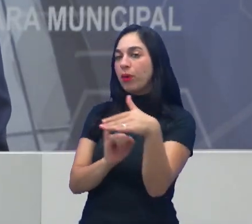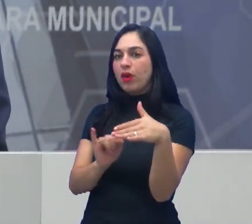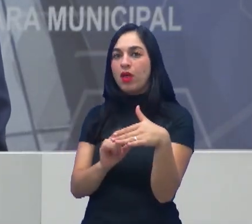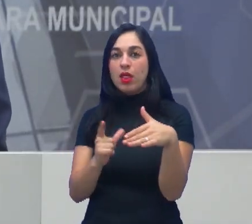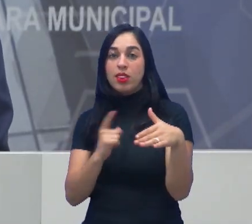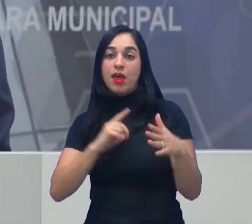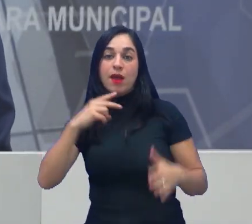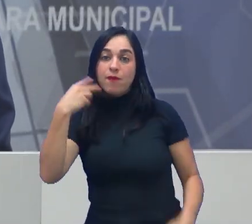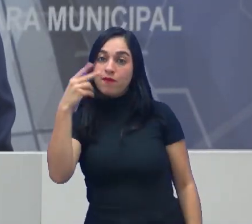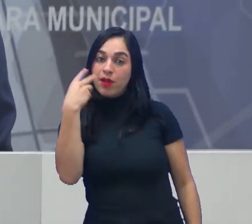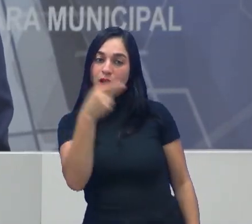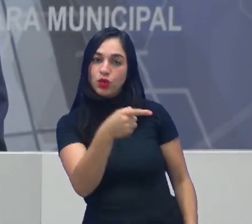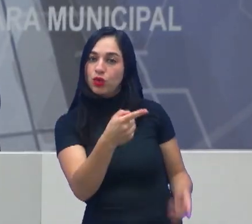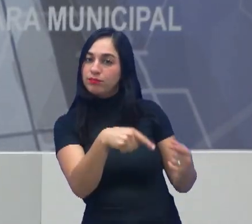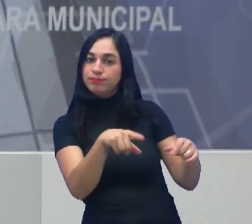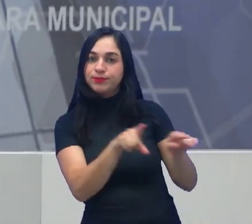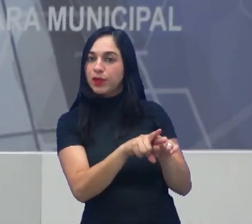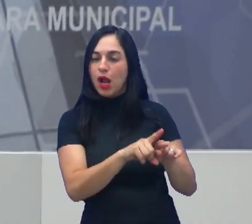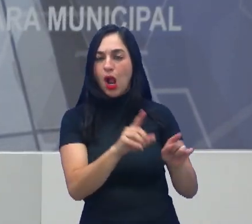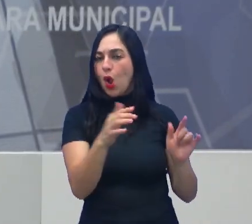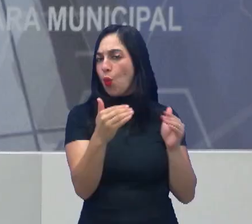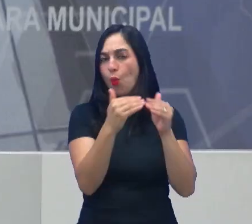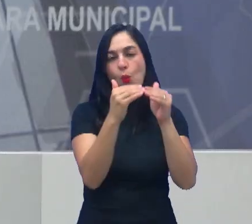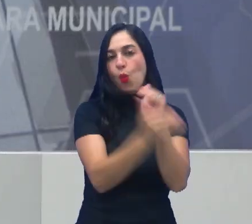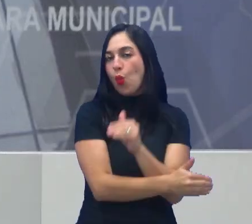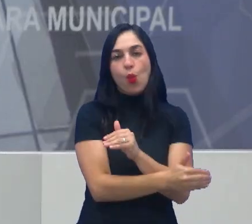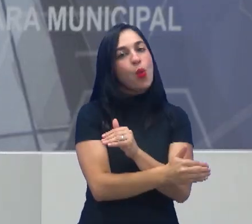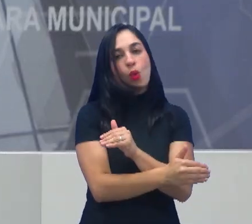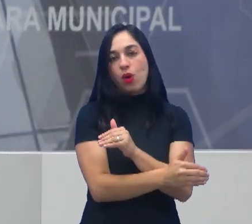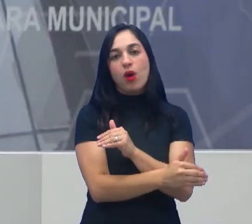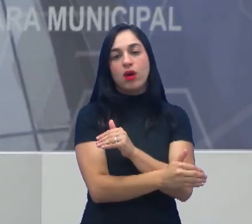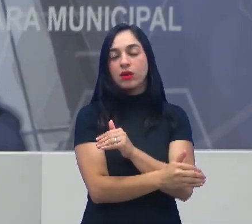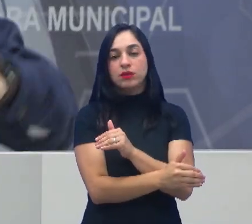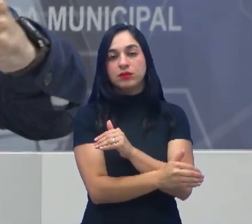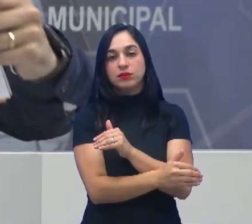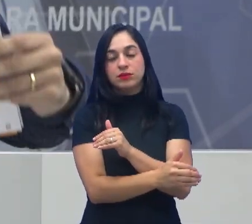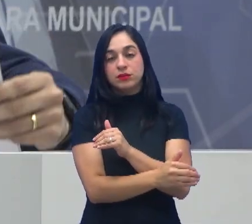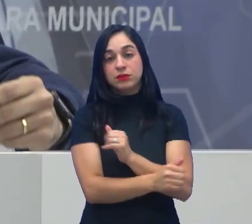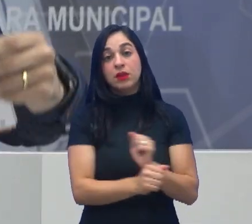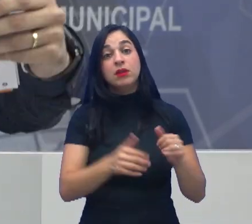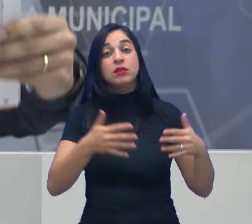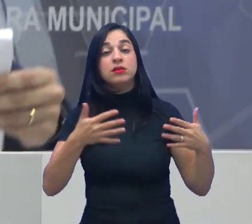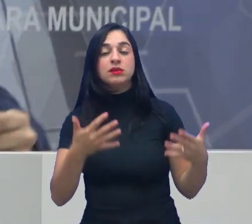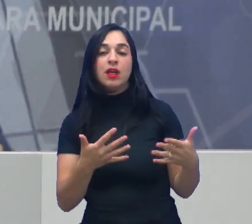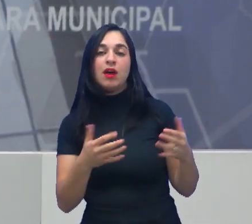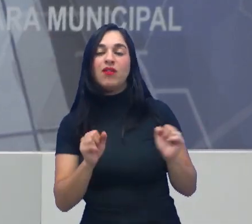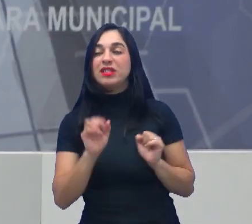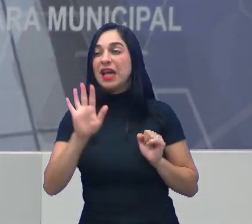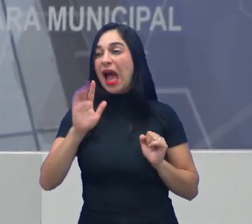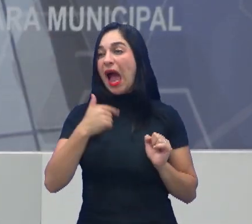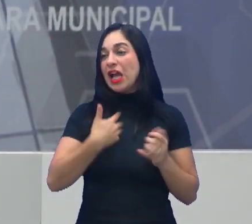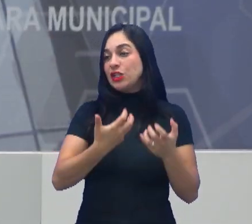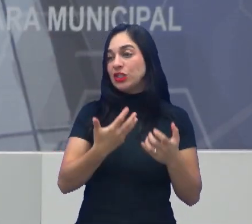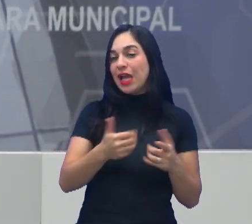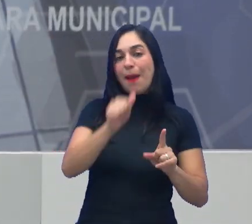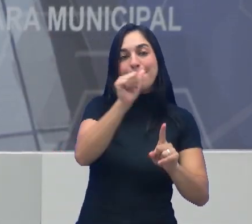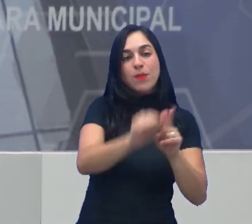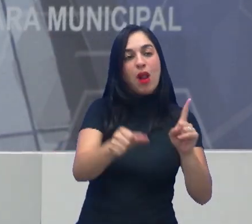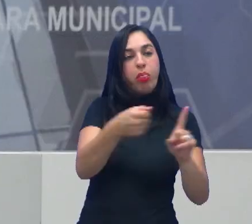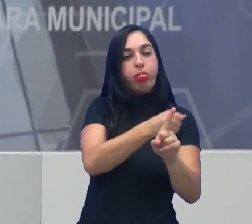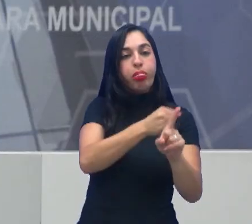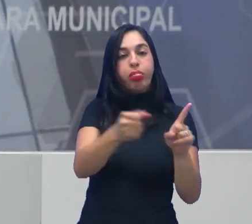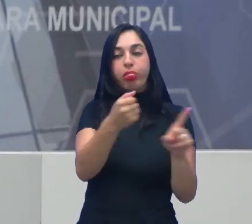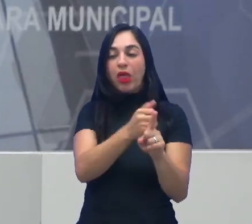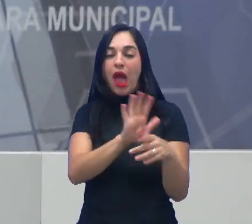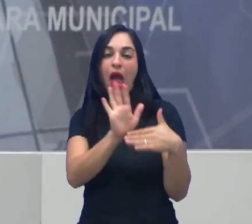com propaganda de ONGs ligadas a partidos políticos, e sob o pretexto de auxiliar mulheres vítimas de violência, uma